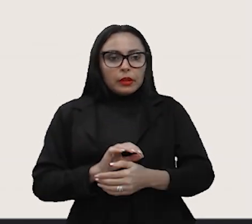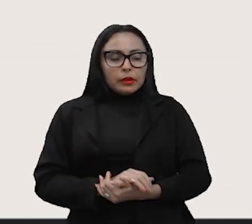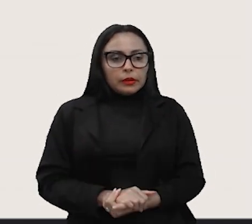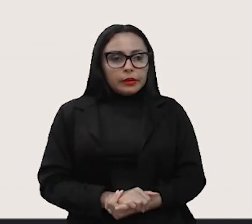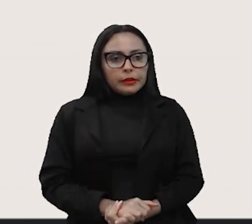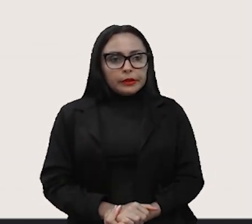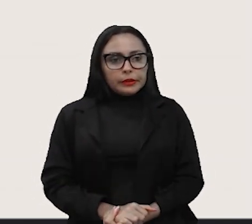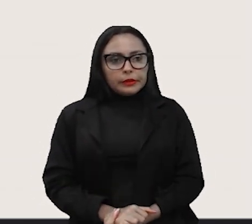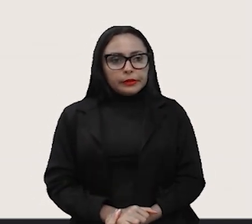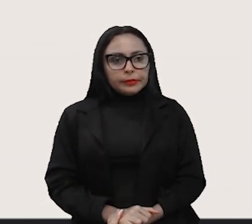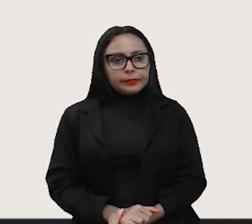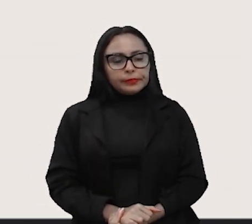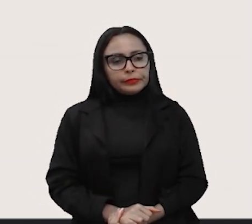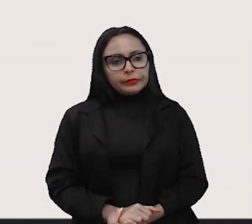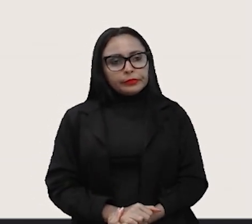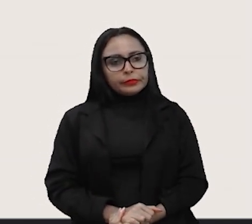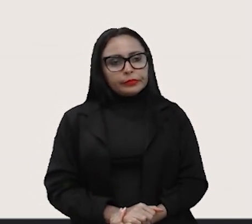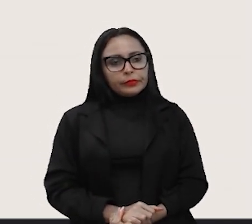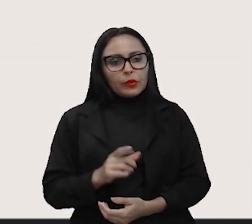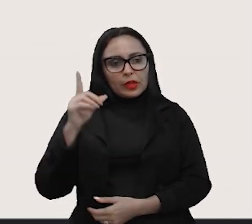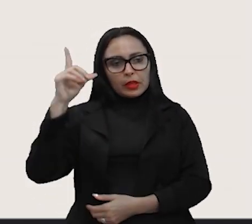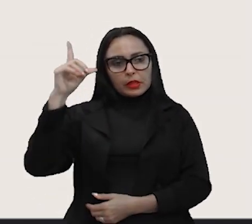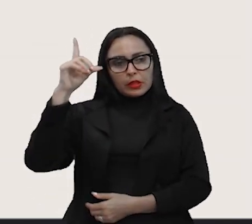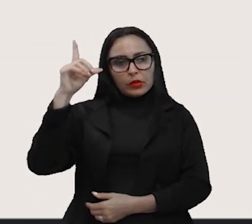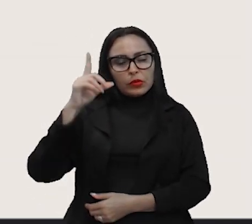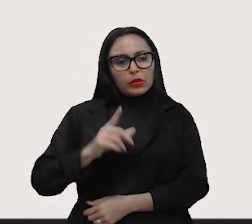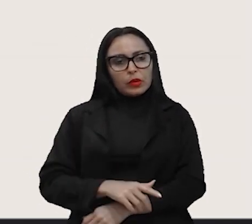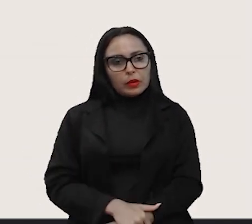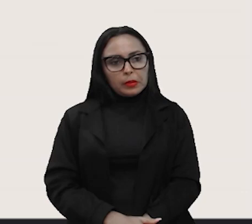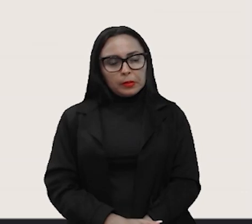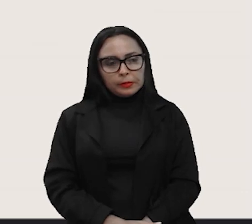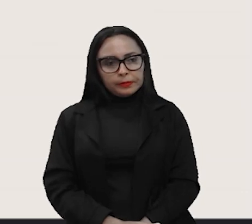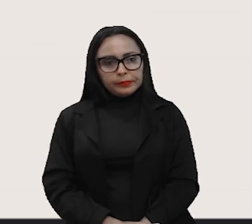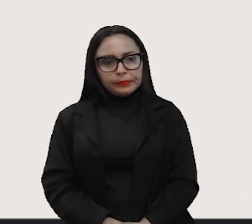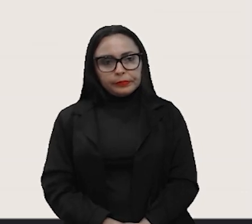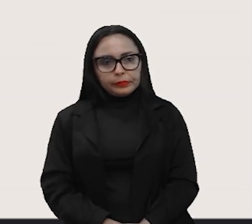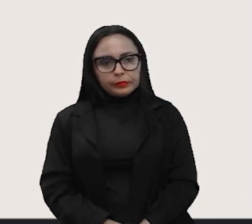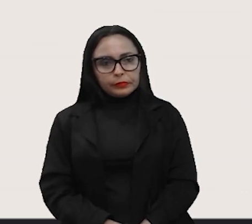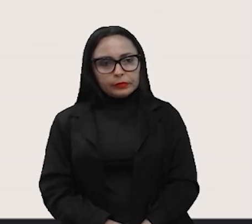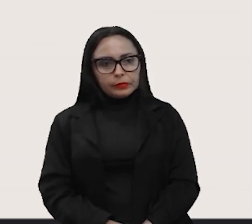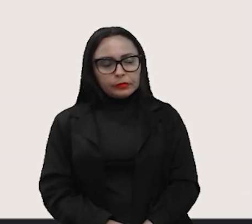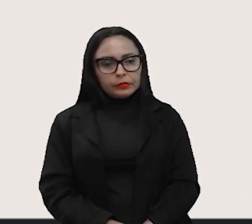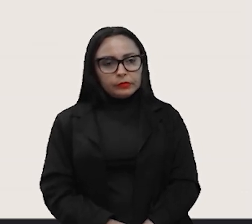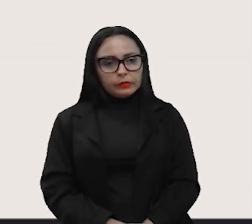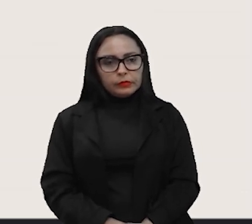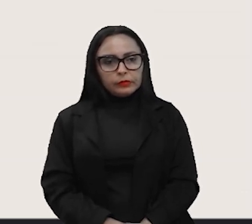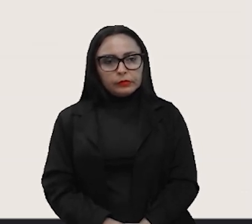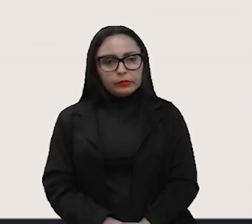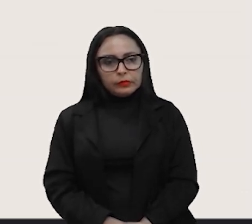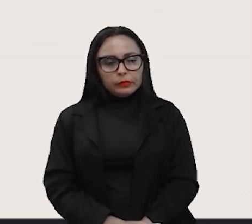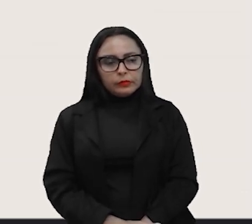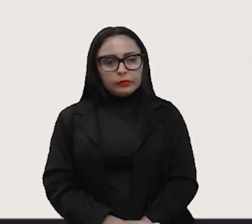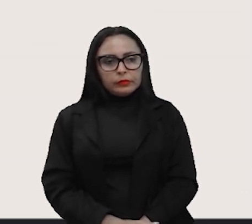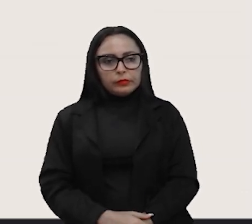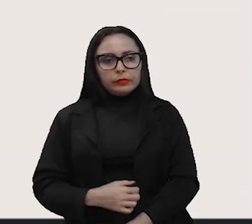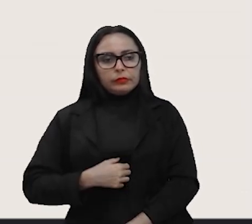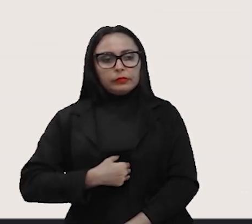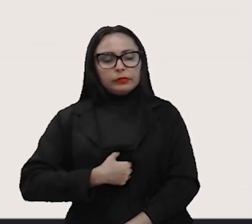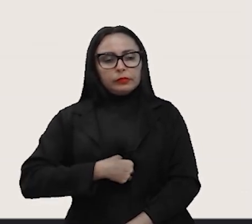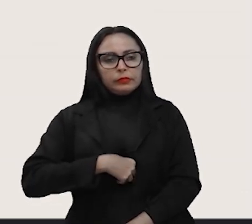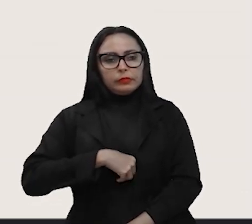borboleta, assim, e nessa gravatinha borboleta que é a tireoide, você vai ter 4 bolinhas,